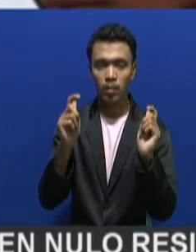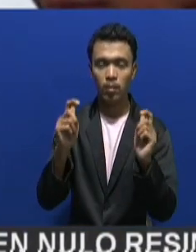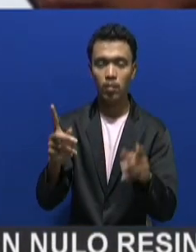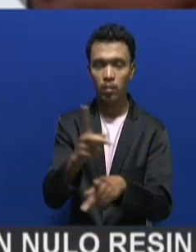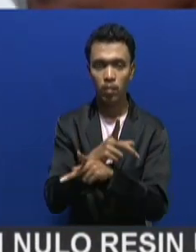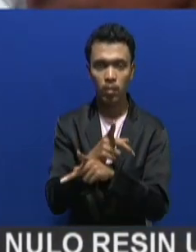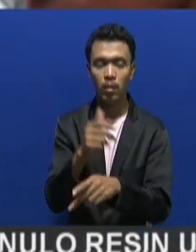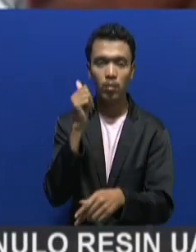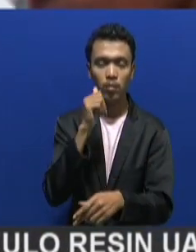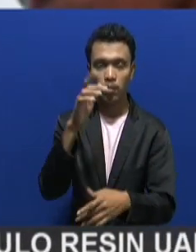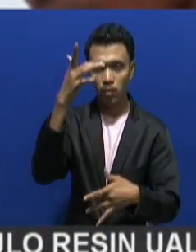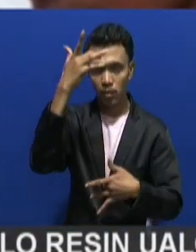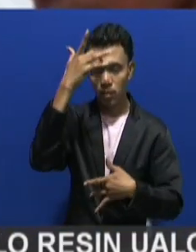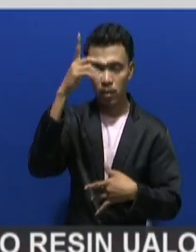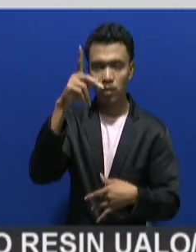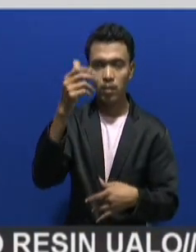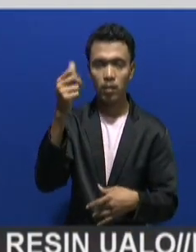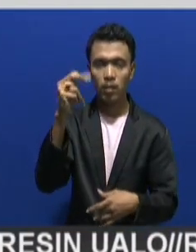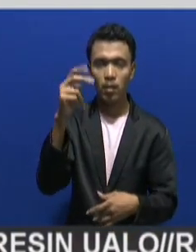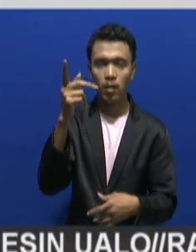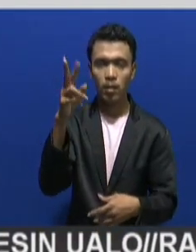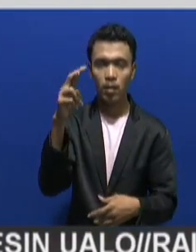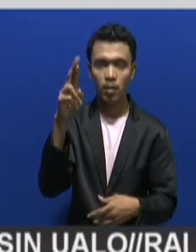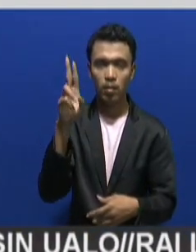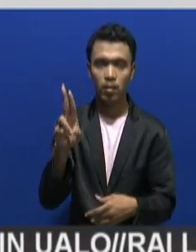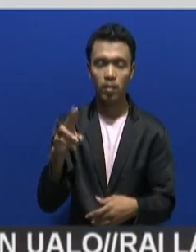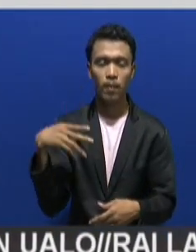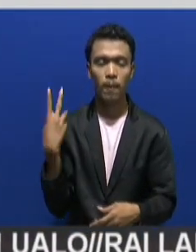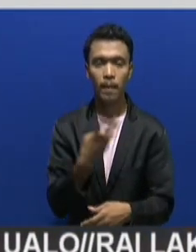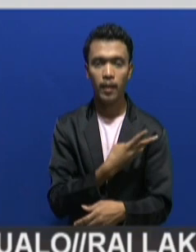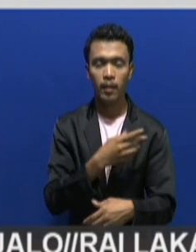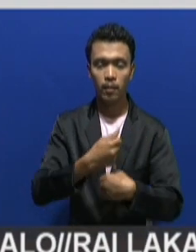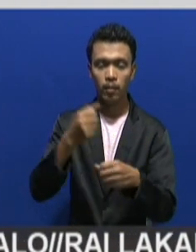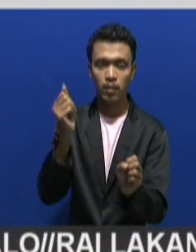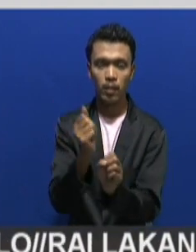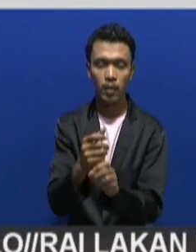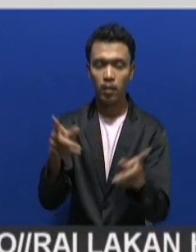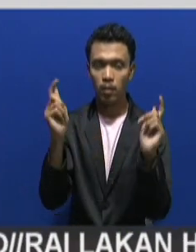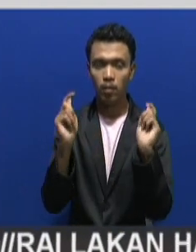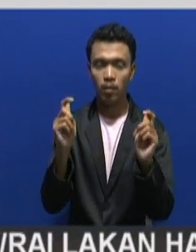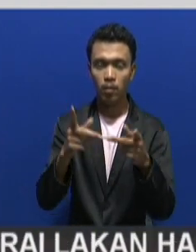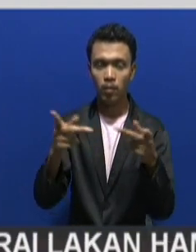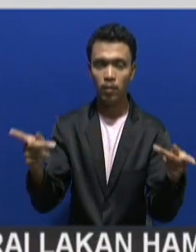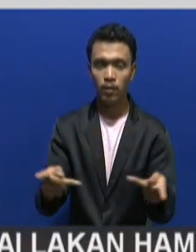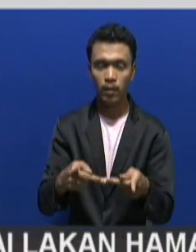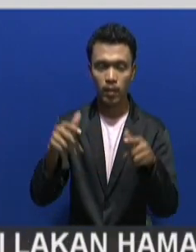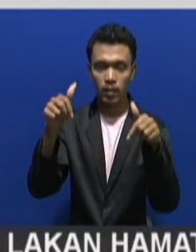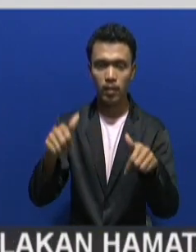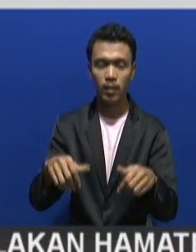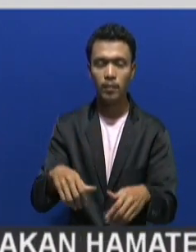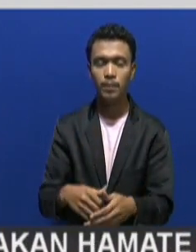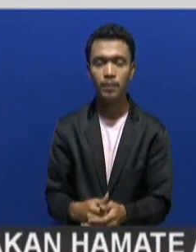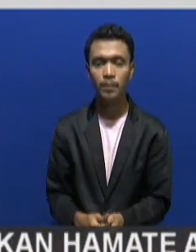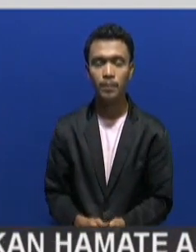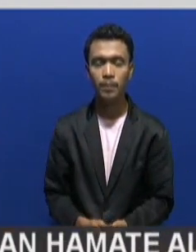halo prevenção moras cancro cervix itapos se halo ta rastreu ia iden fating idene itabela halo